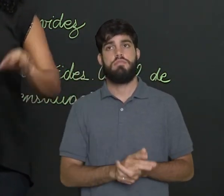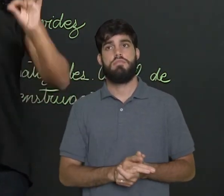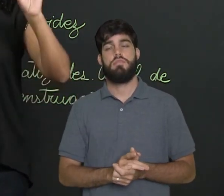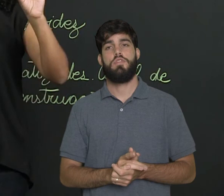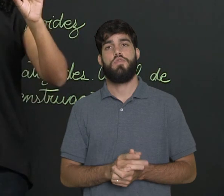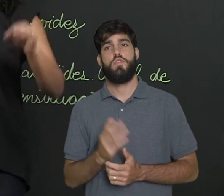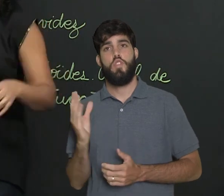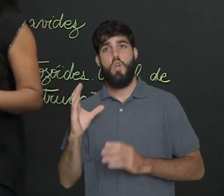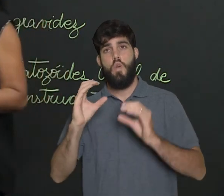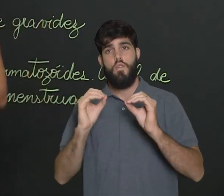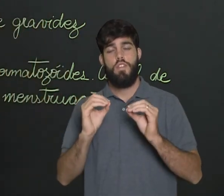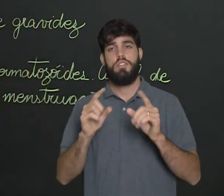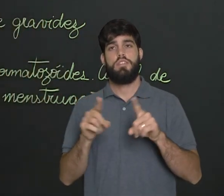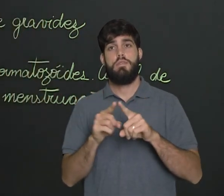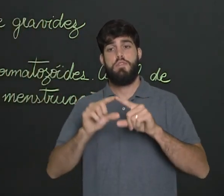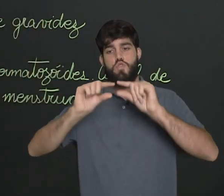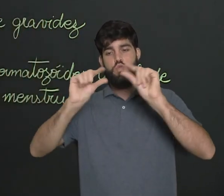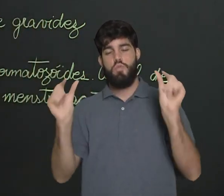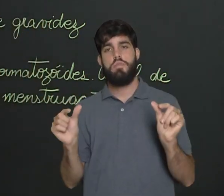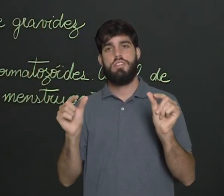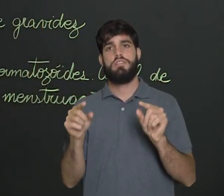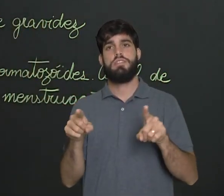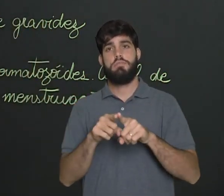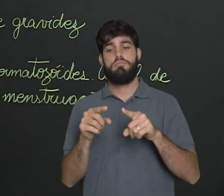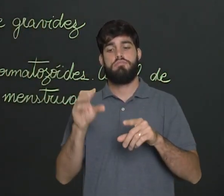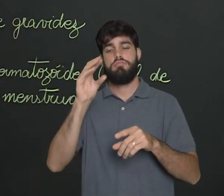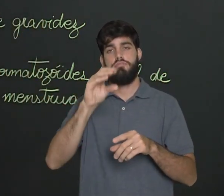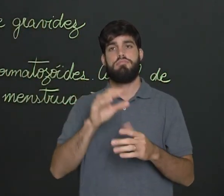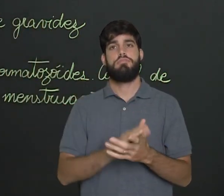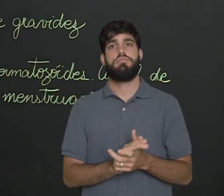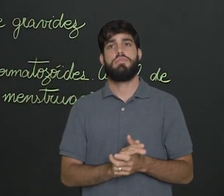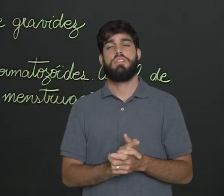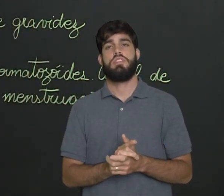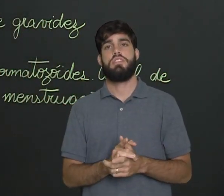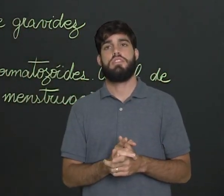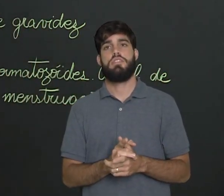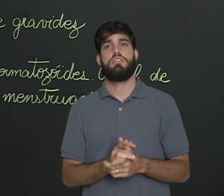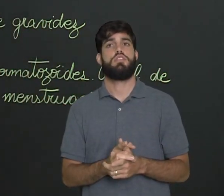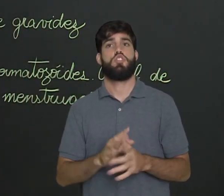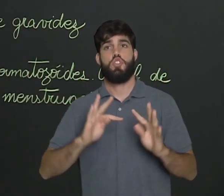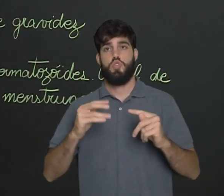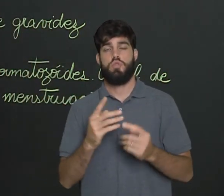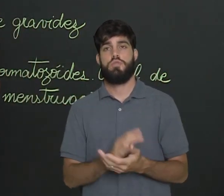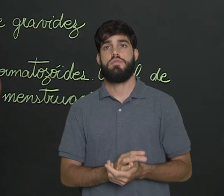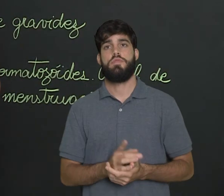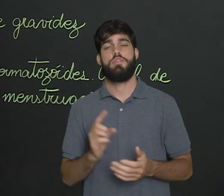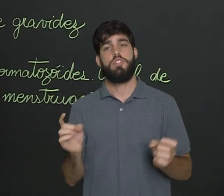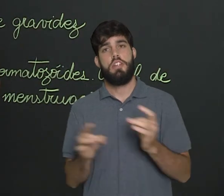reprodutor feminino, você vai lembrar de ovário, vai lembrar de tubo uterina, vai lembrar de útero e